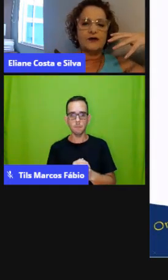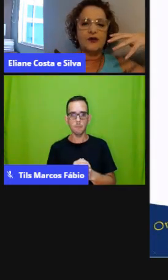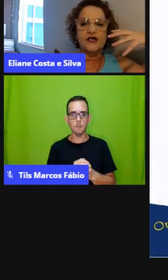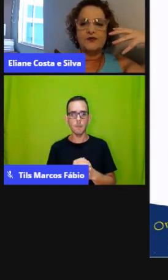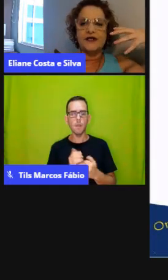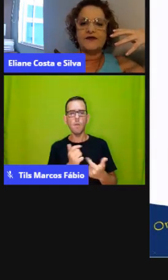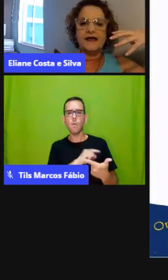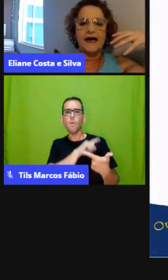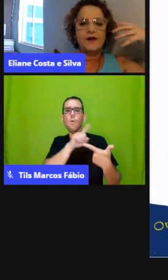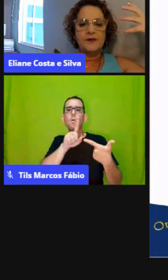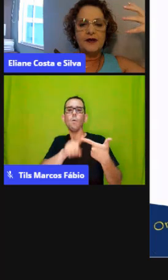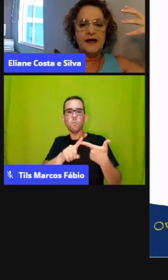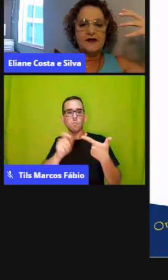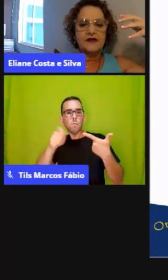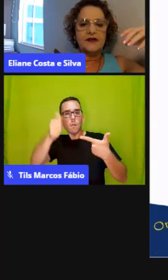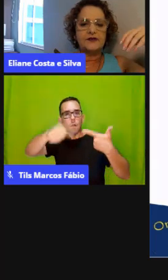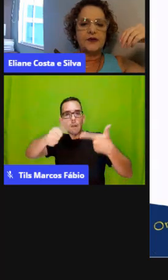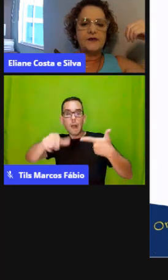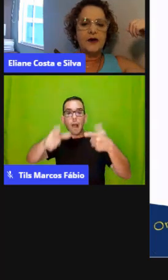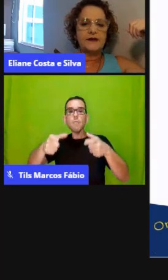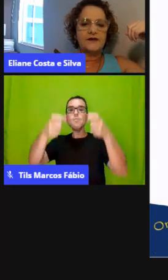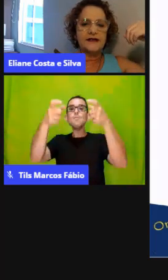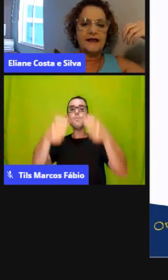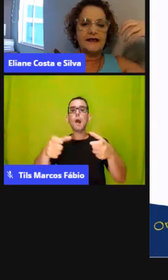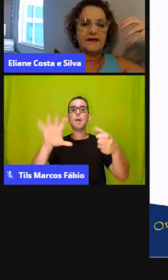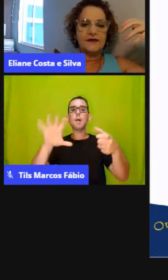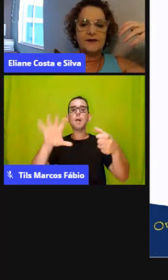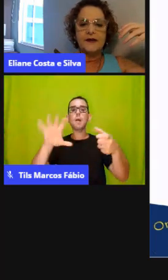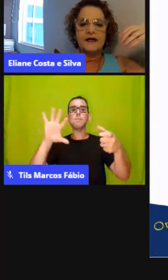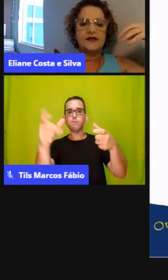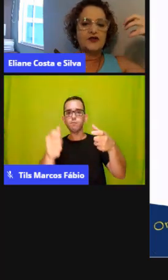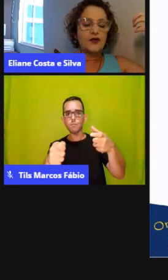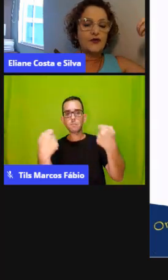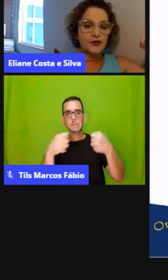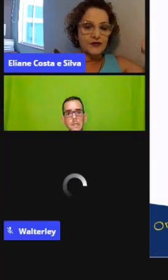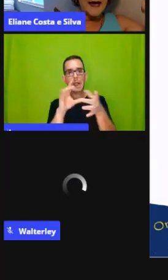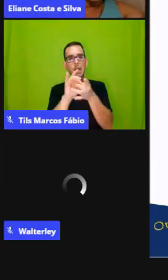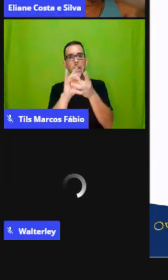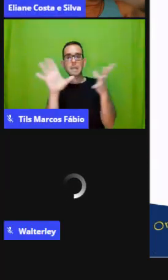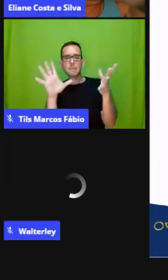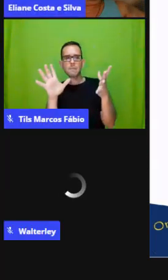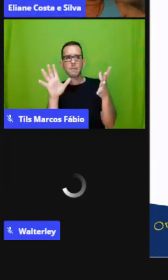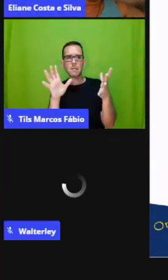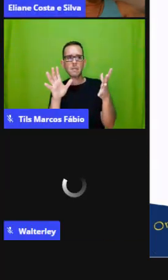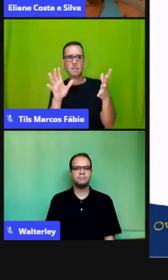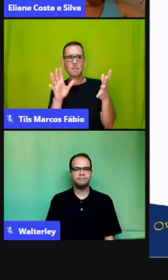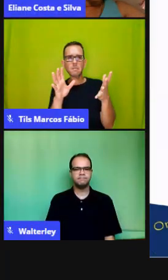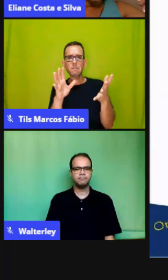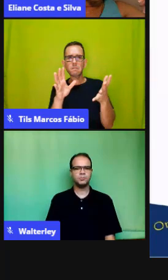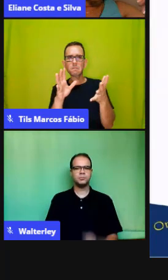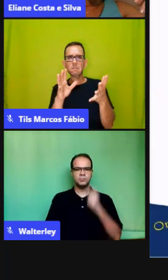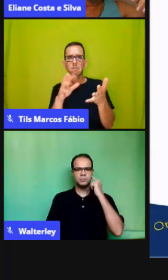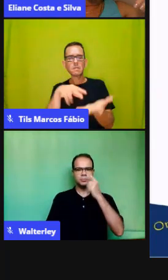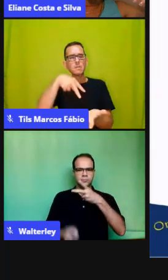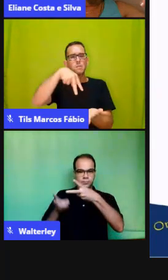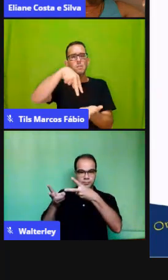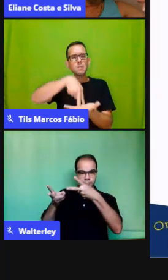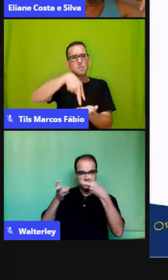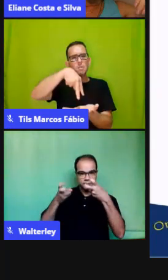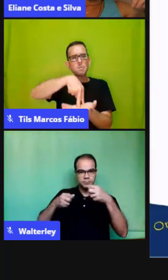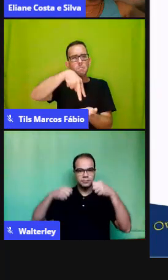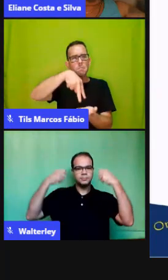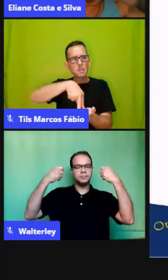Outro fator que a gente pode avaliar é o ambiente. Então, o animal deve estar livre de desconforto térmico, de piso. A gente tem que avaliar se o piso